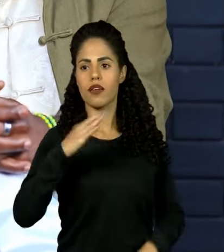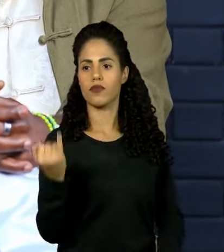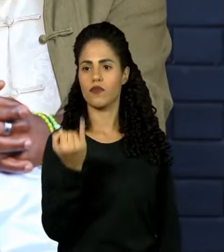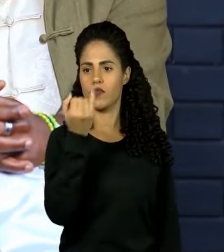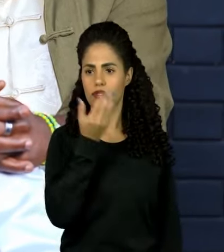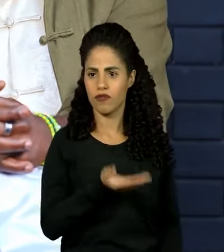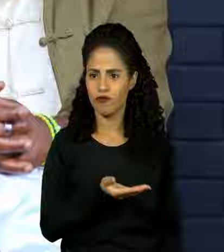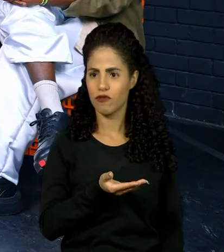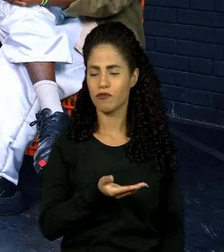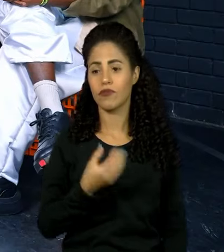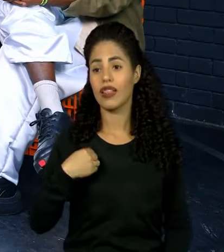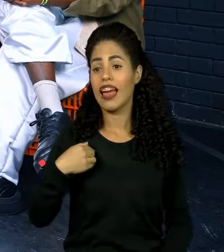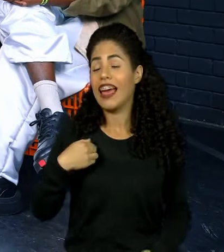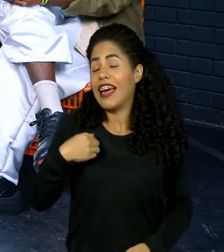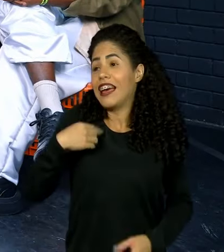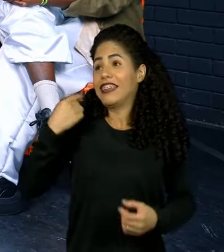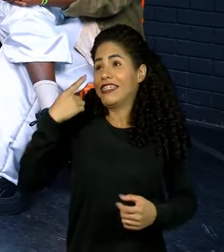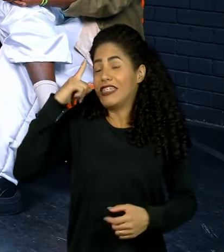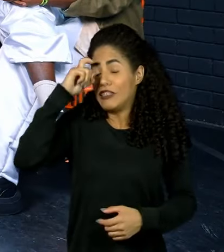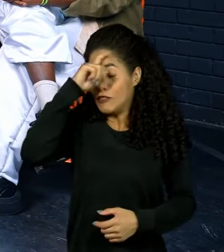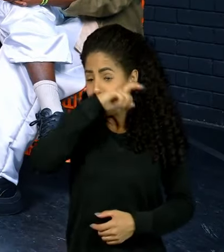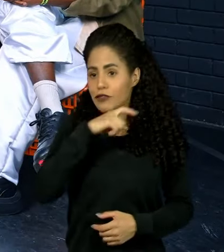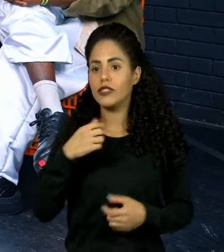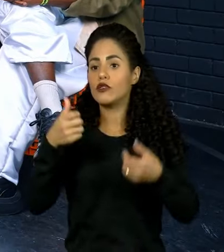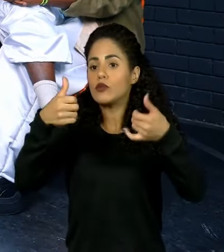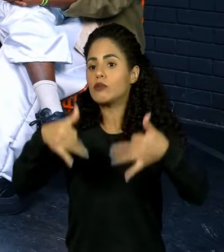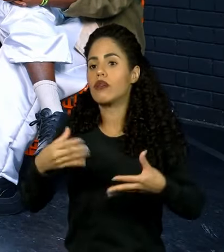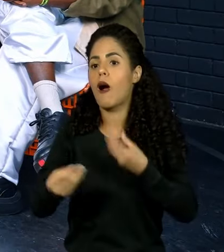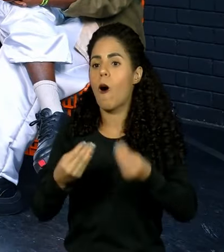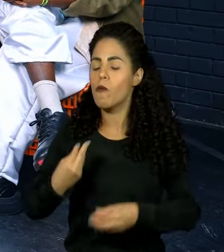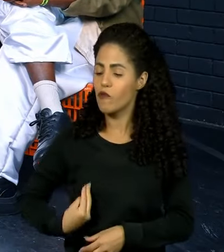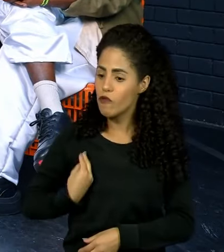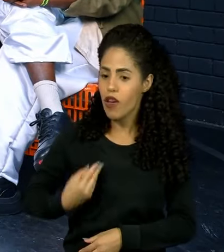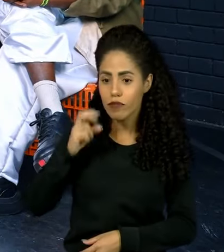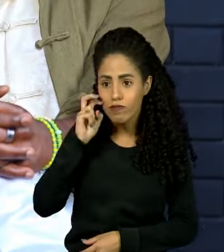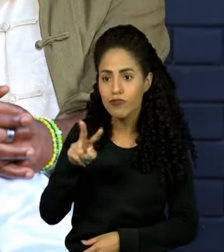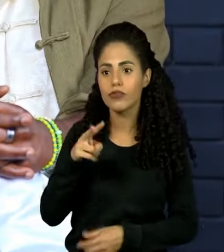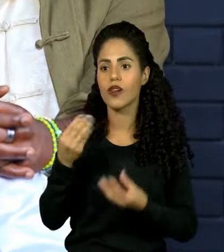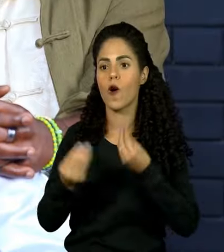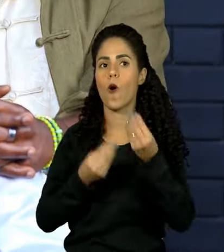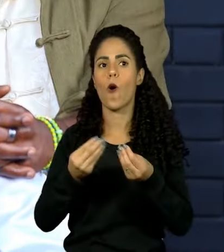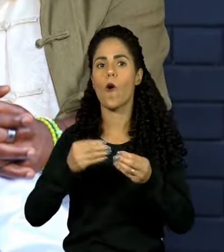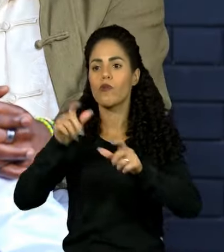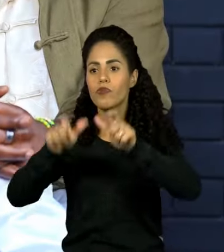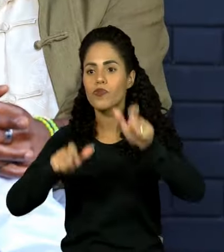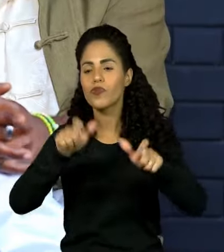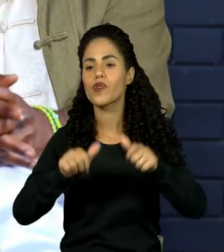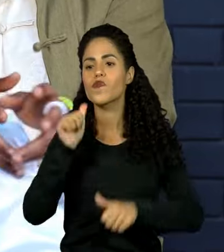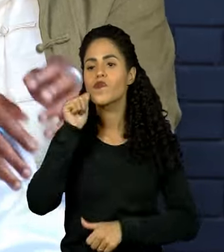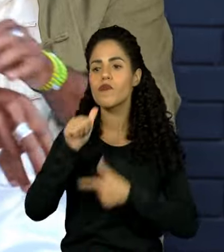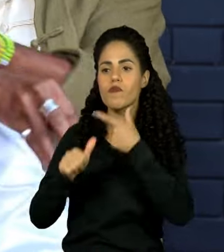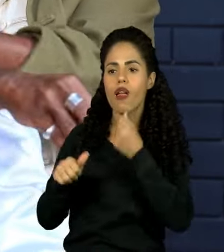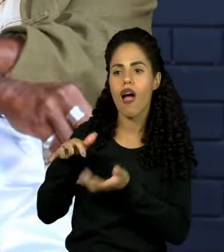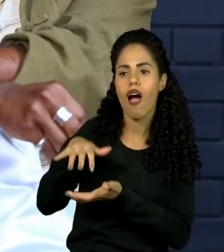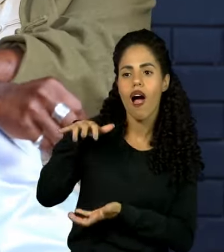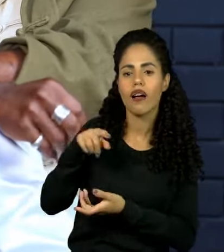menina Ráo poder tá lá Tá lá dentro né poder ver aqui tanto as senhoras senhores